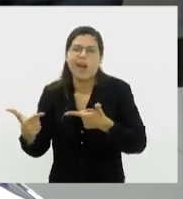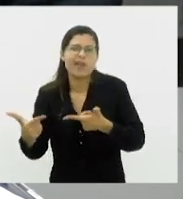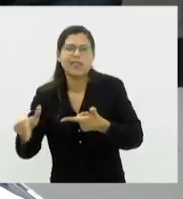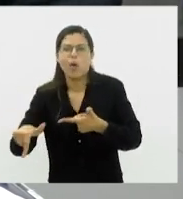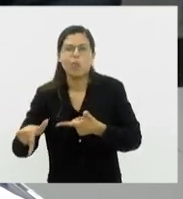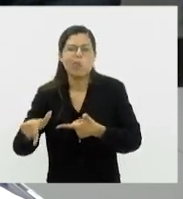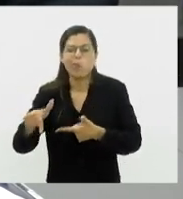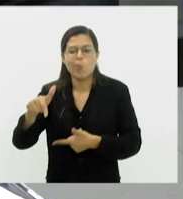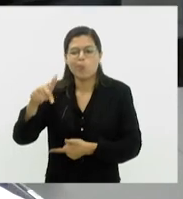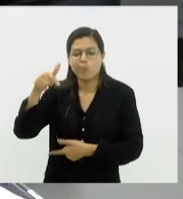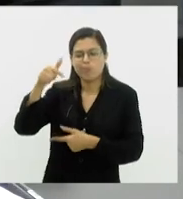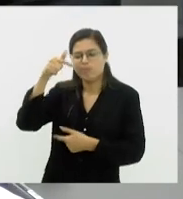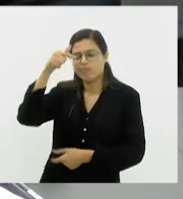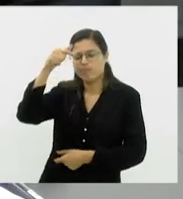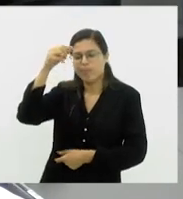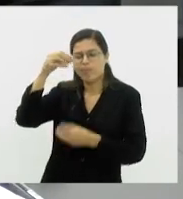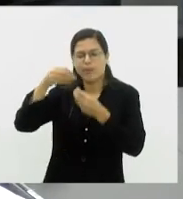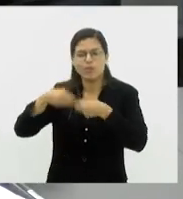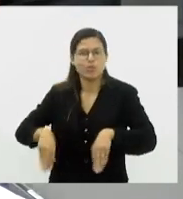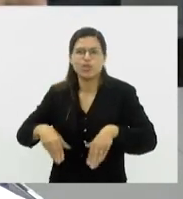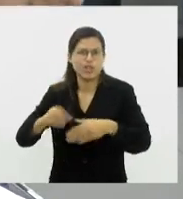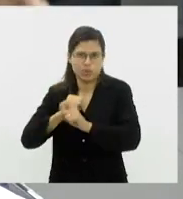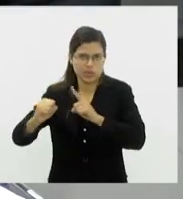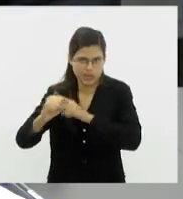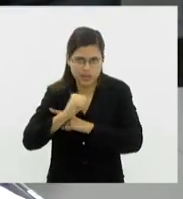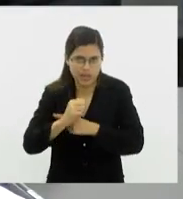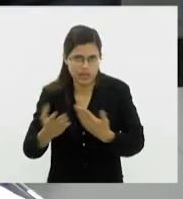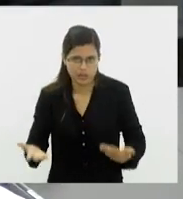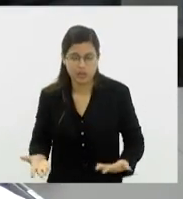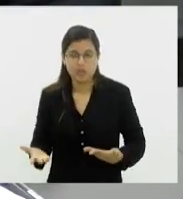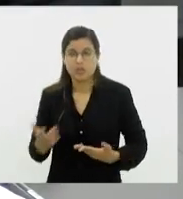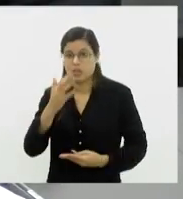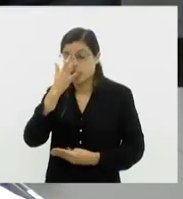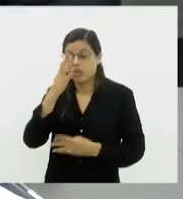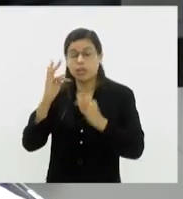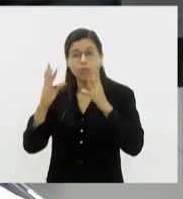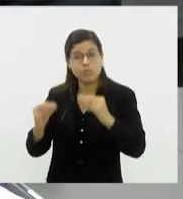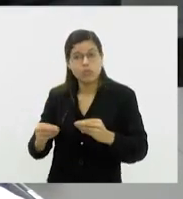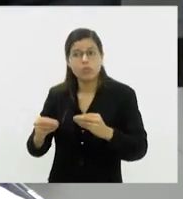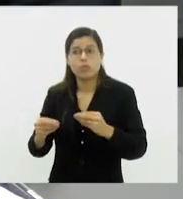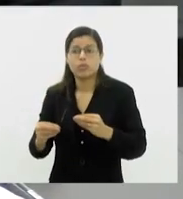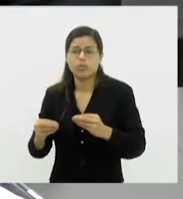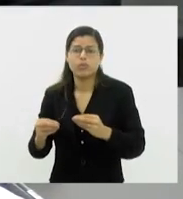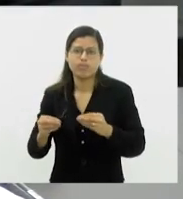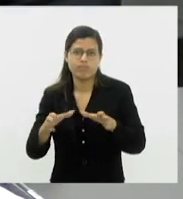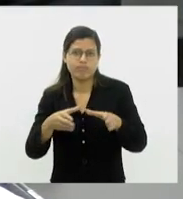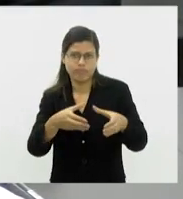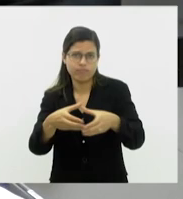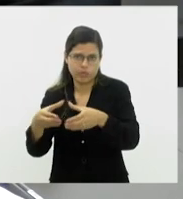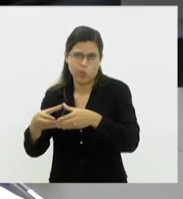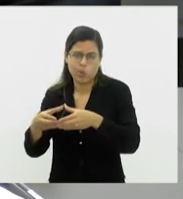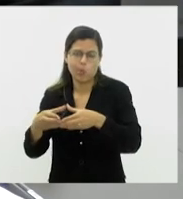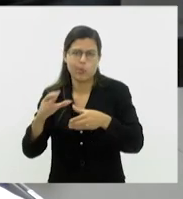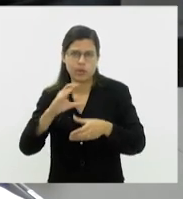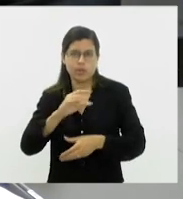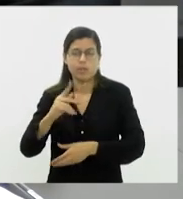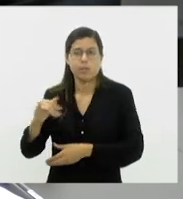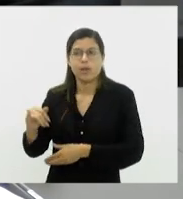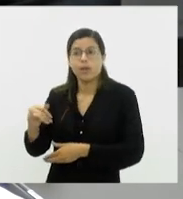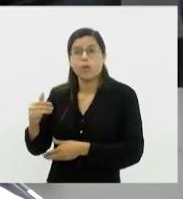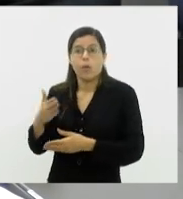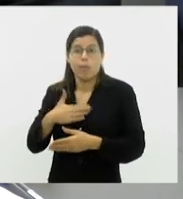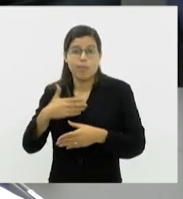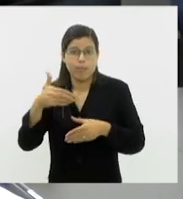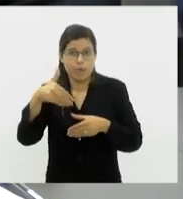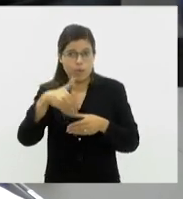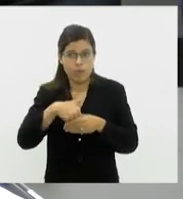na realidade então diante de todos esses fatos né parabenizo vossa excelência todos os os membros da comissão mas o meu voto